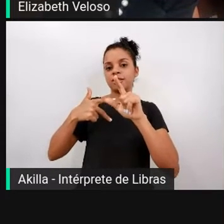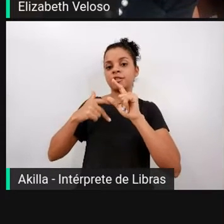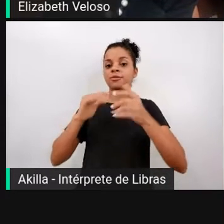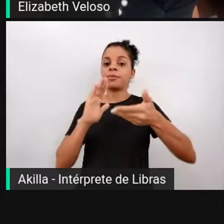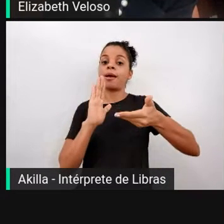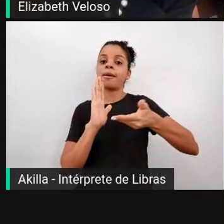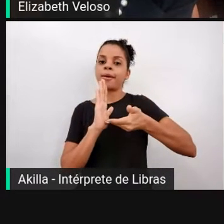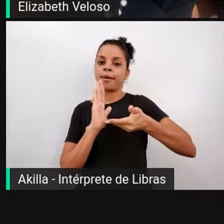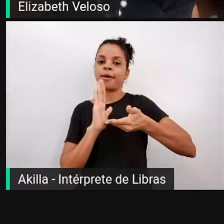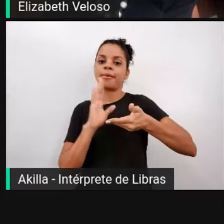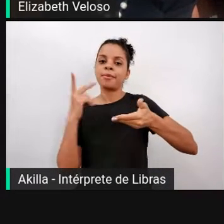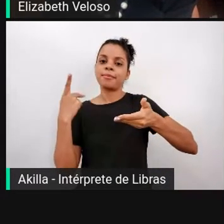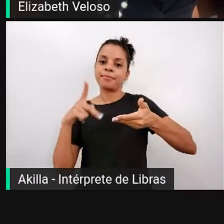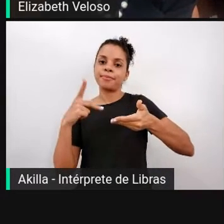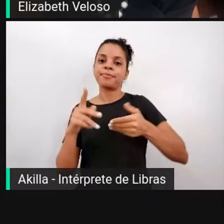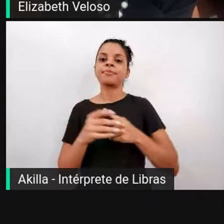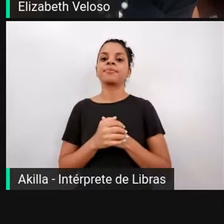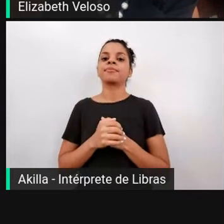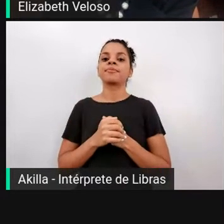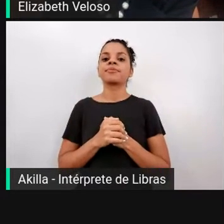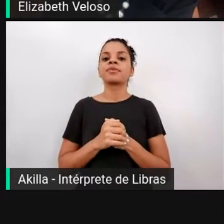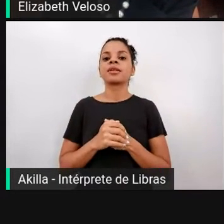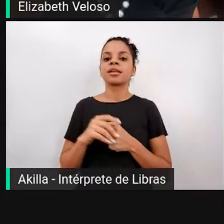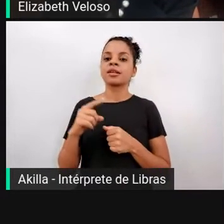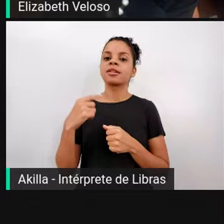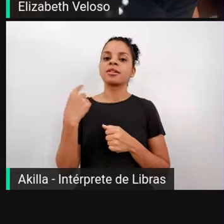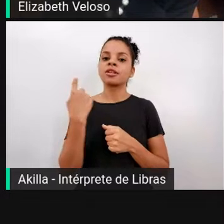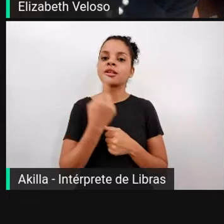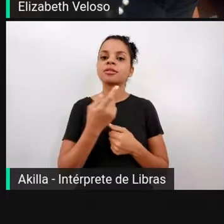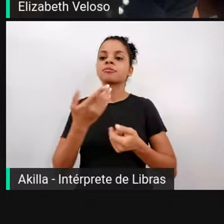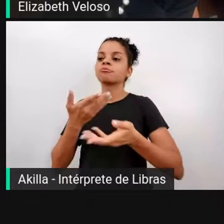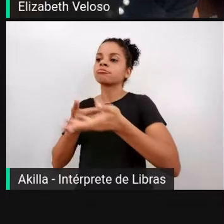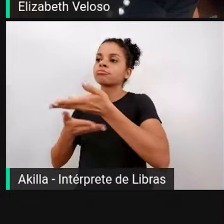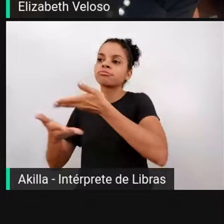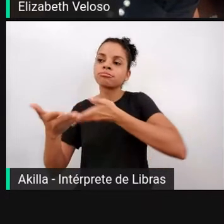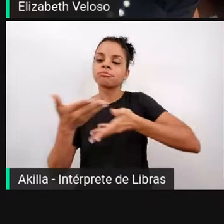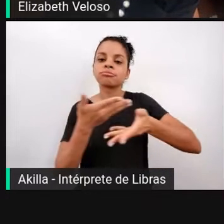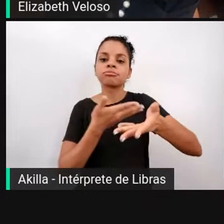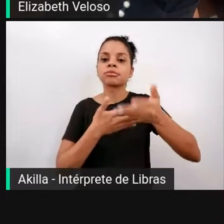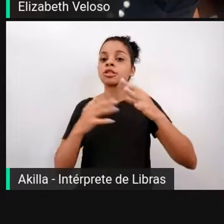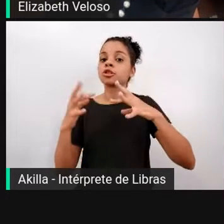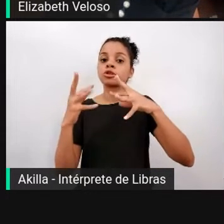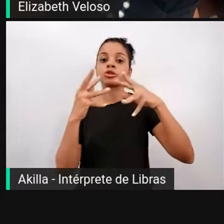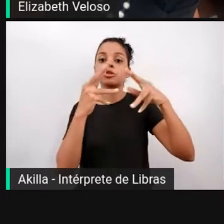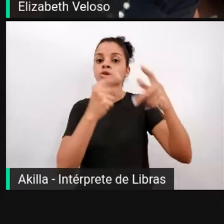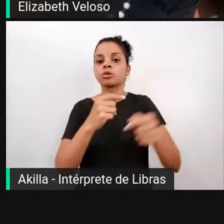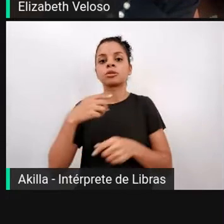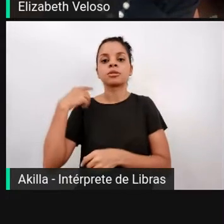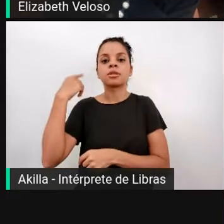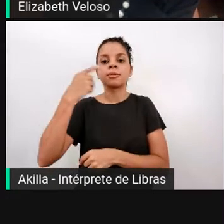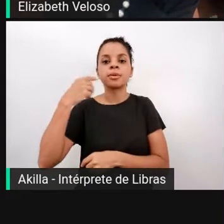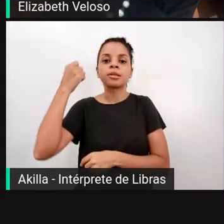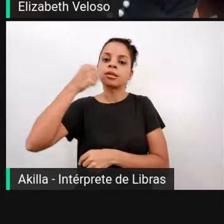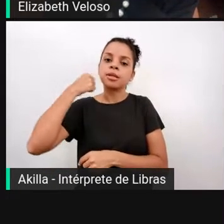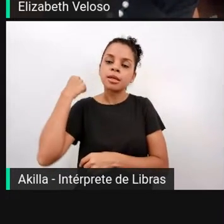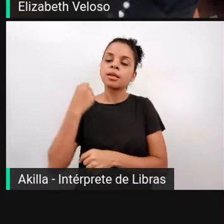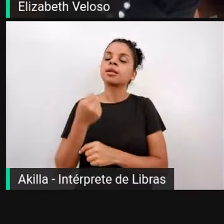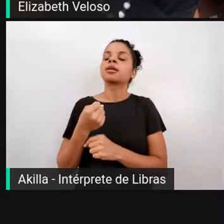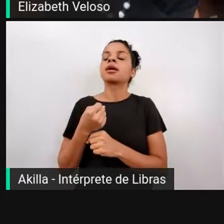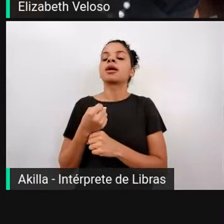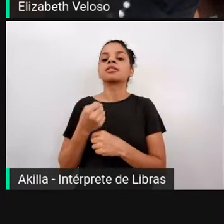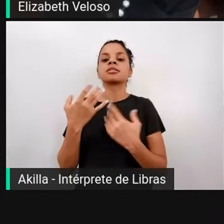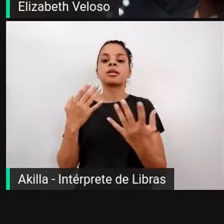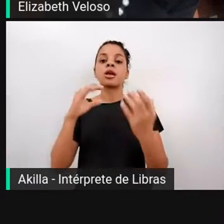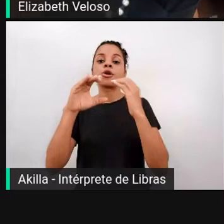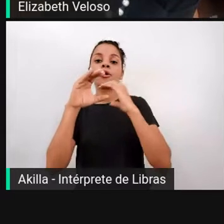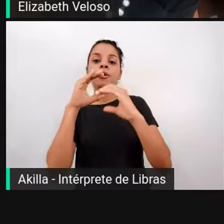Deputados, e nós prestamos o assessoramento para todos os parlamentares no que diz respeito à comunicação, radiodifusão,